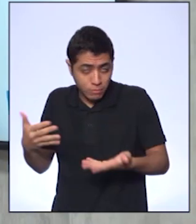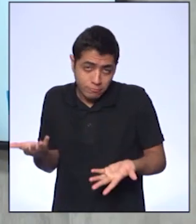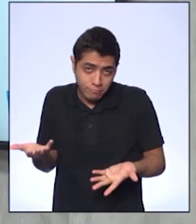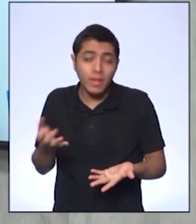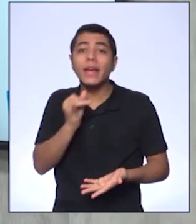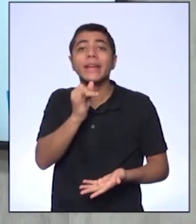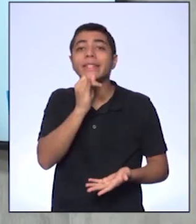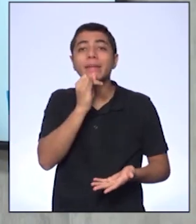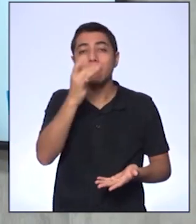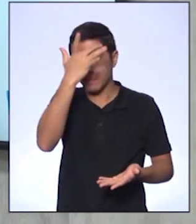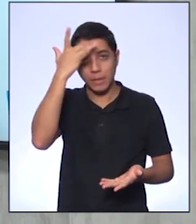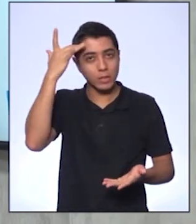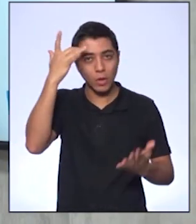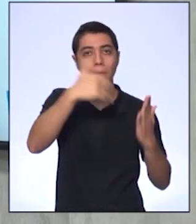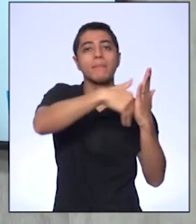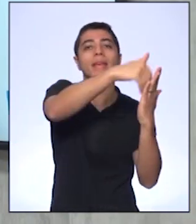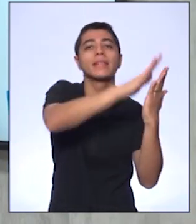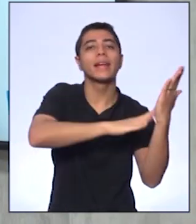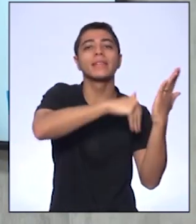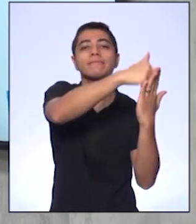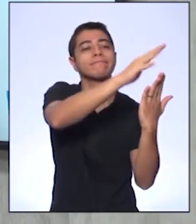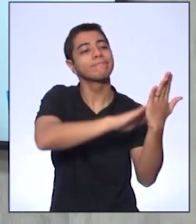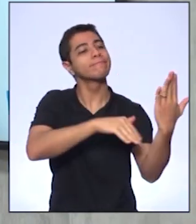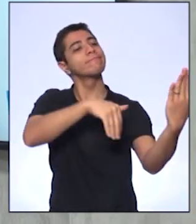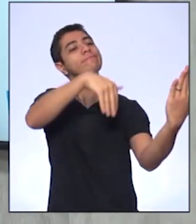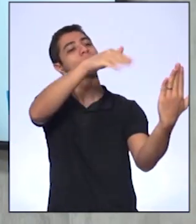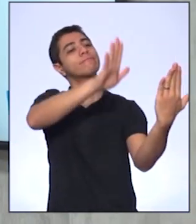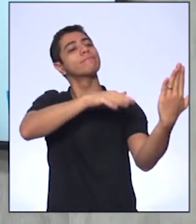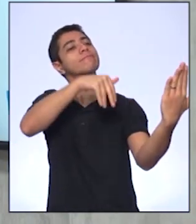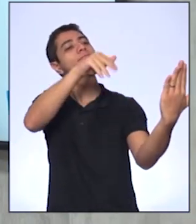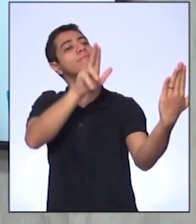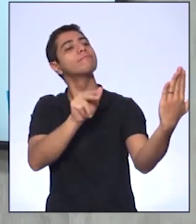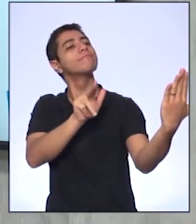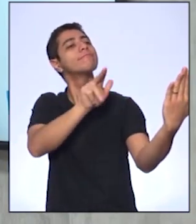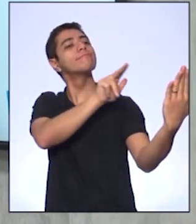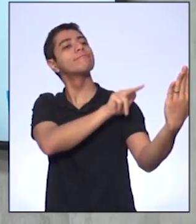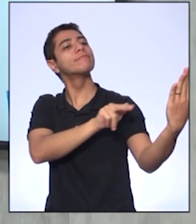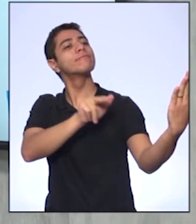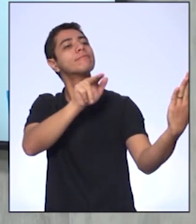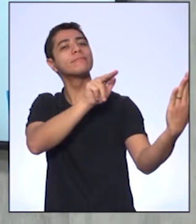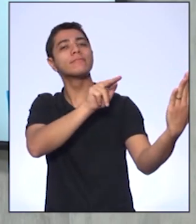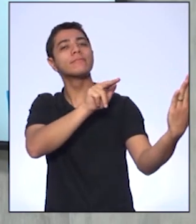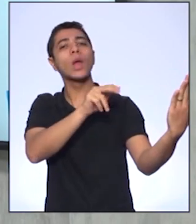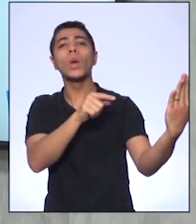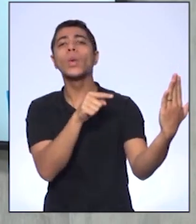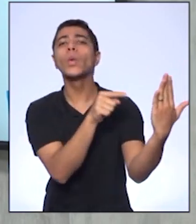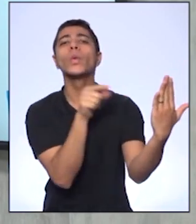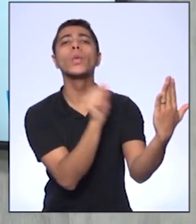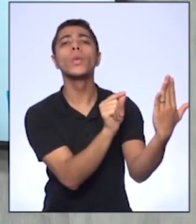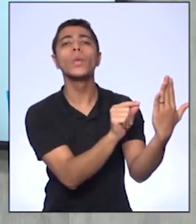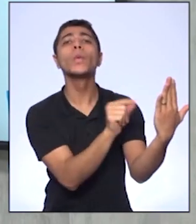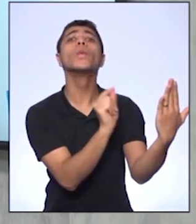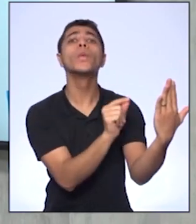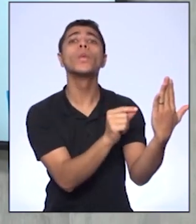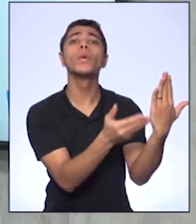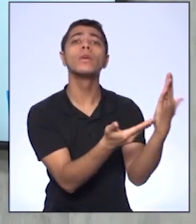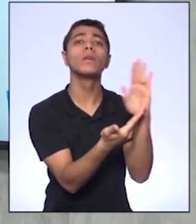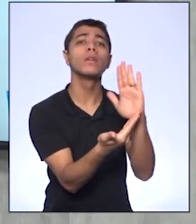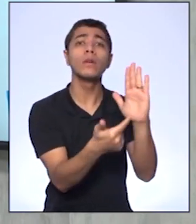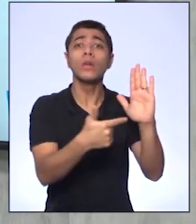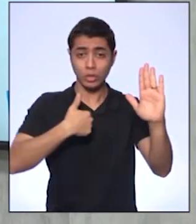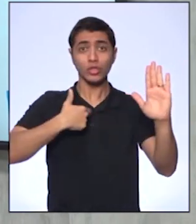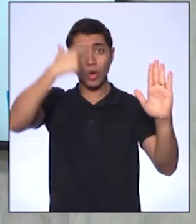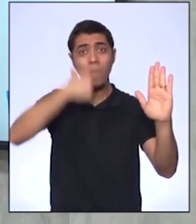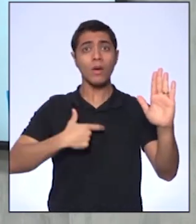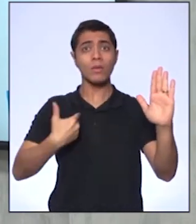no momento em que ele pinta. E a tela disso é metalinguística. Por quê? Porque é a pintura que mostra